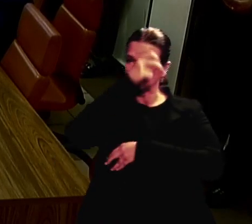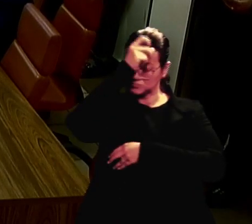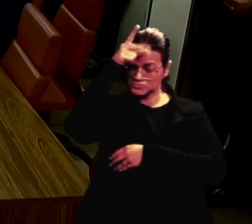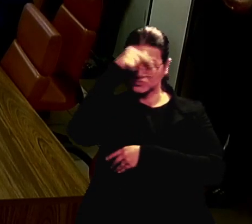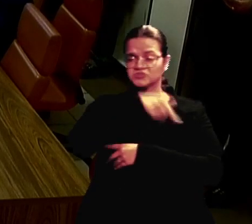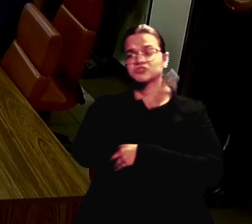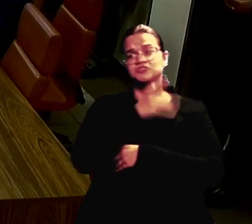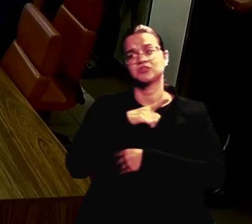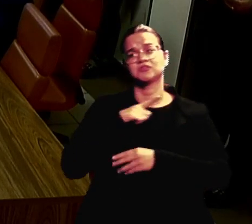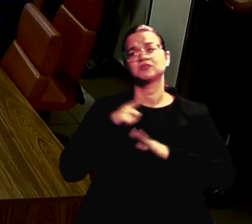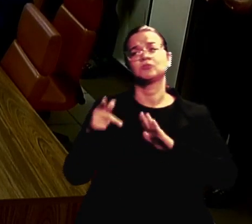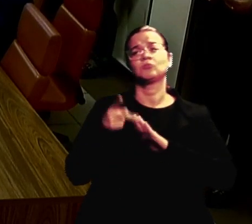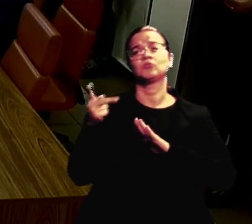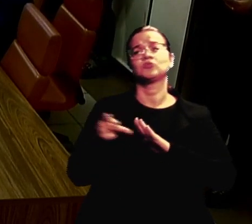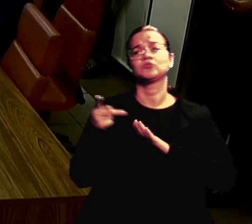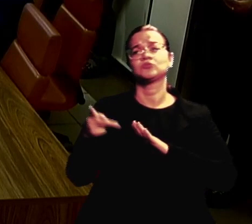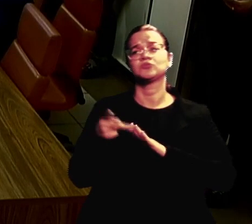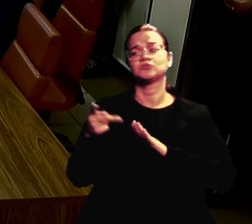já haver portaria